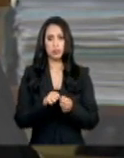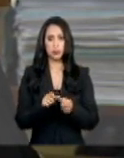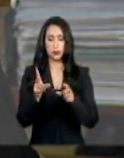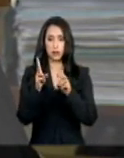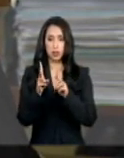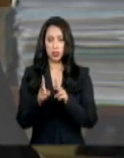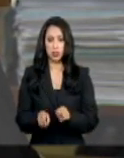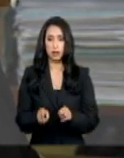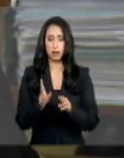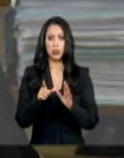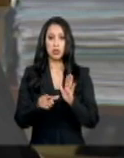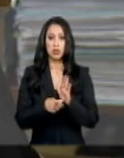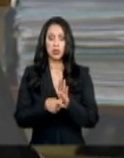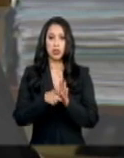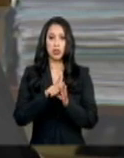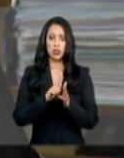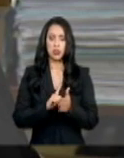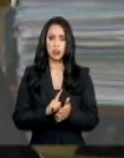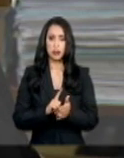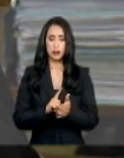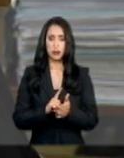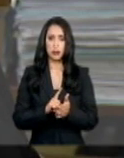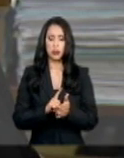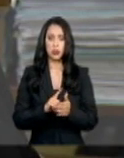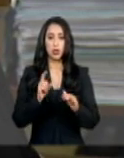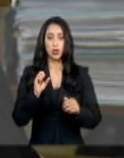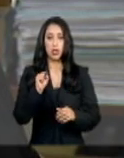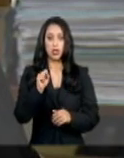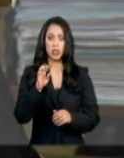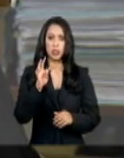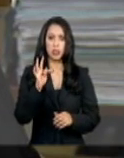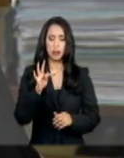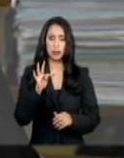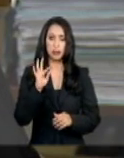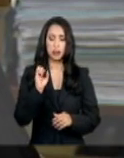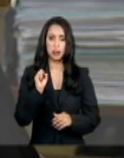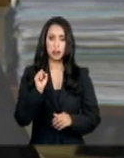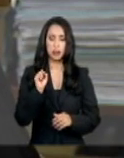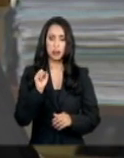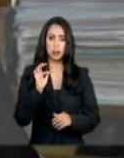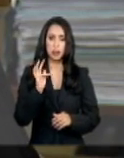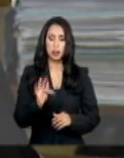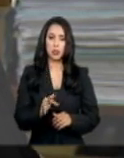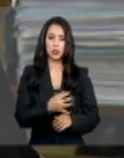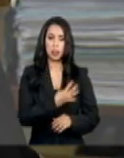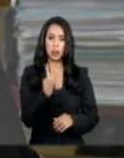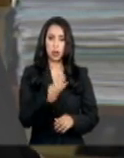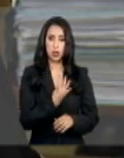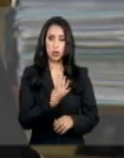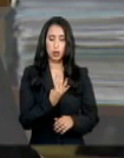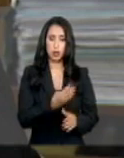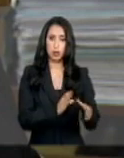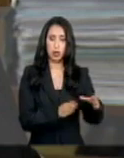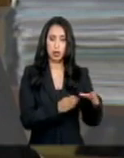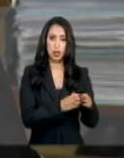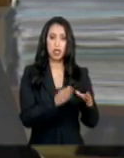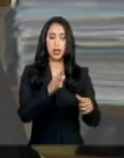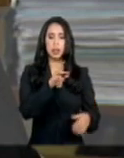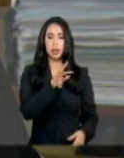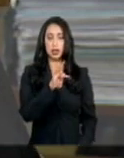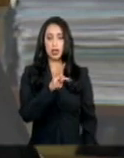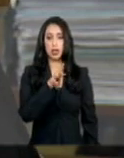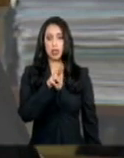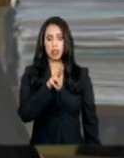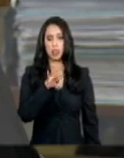o presidente do colendo superior tribunal de justiça da 4ª sessão deste regional o trf da 3ª região